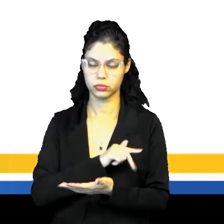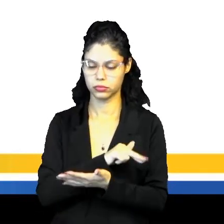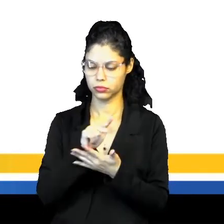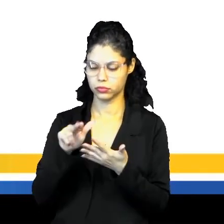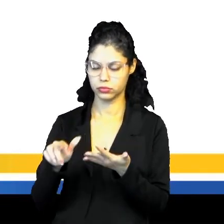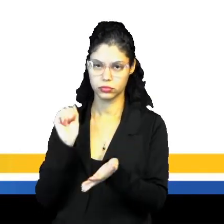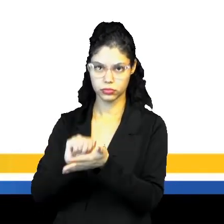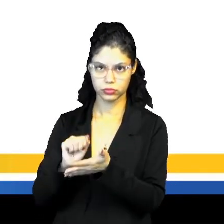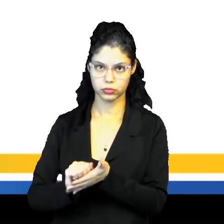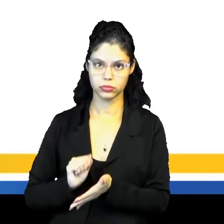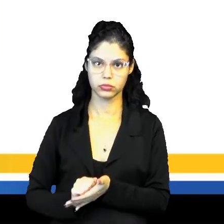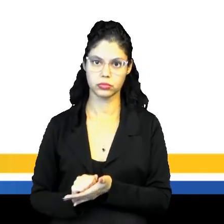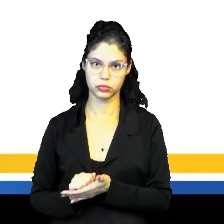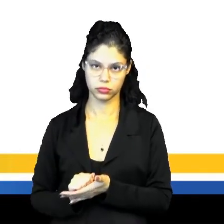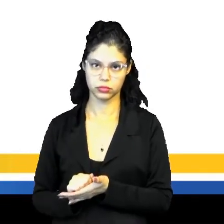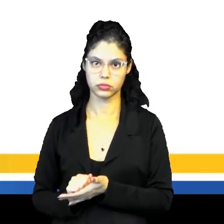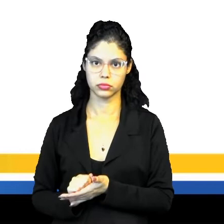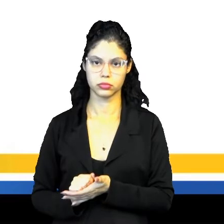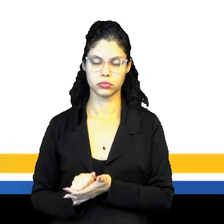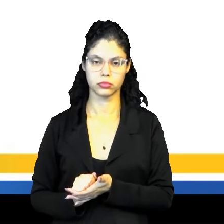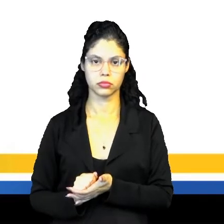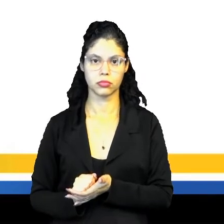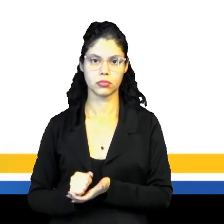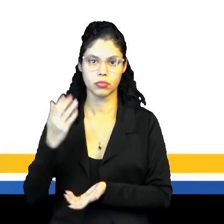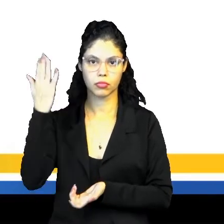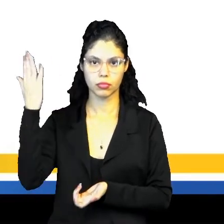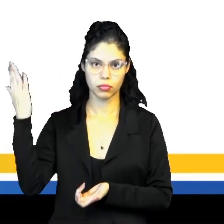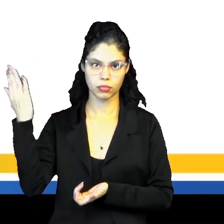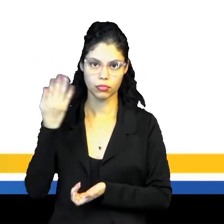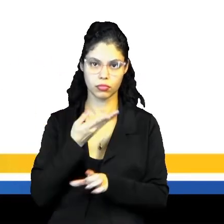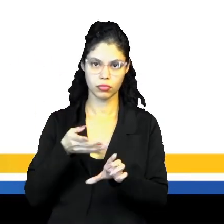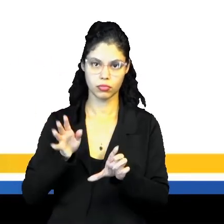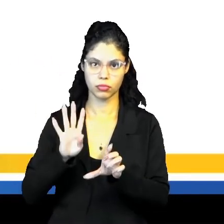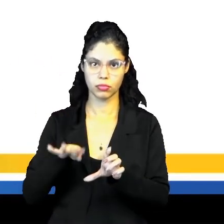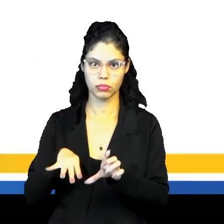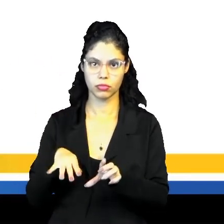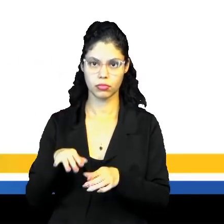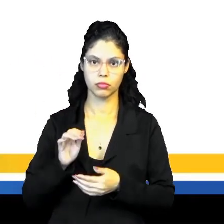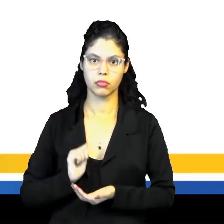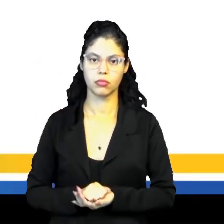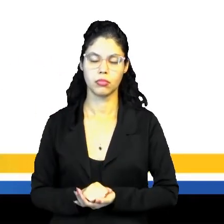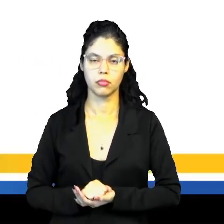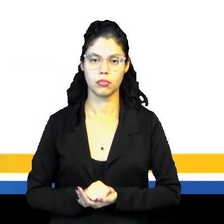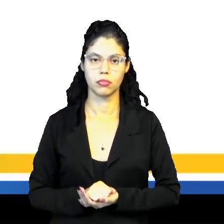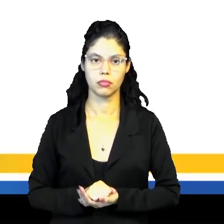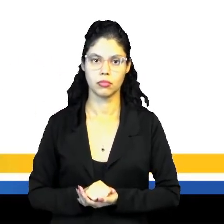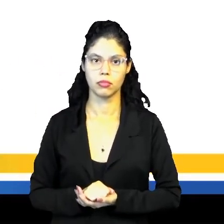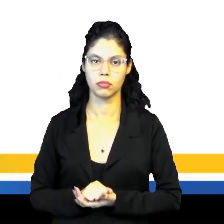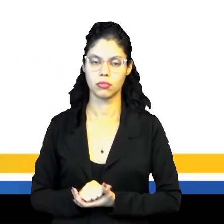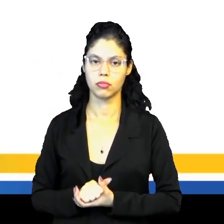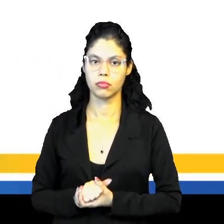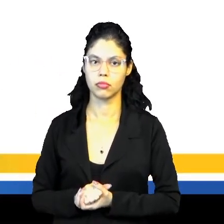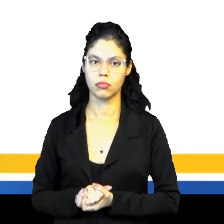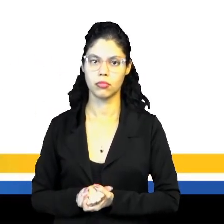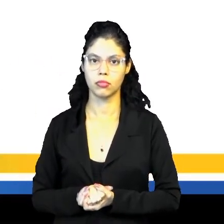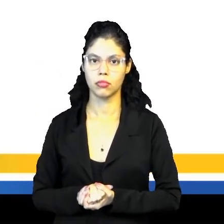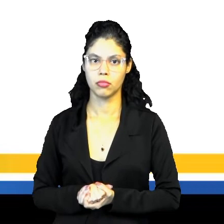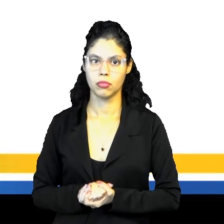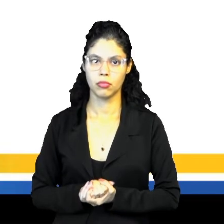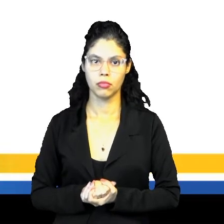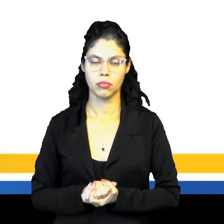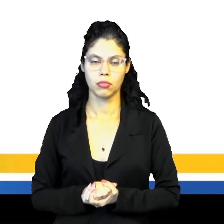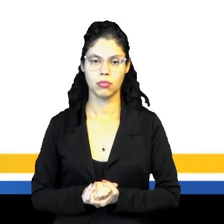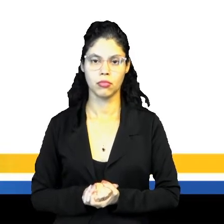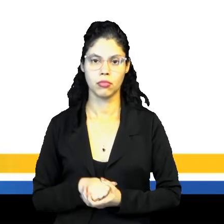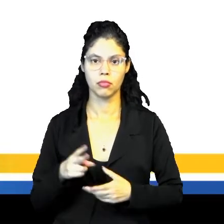Ele trabalhou, nós trabalhamos, eles trabalharam, né? E vice-versa, tá? Nós